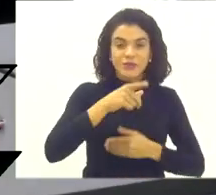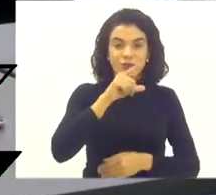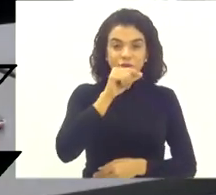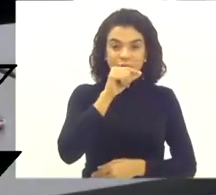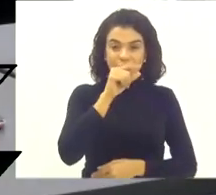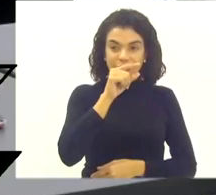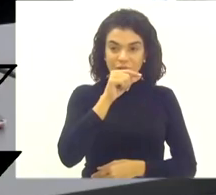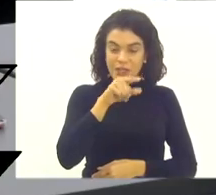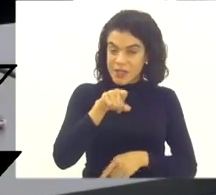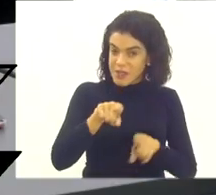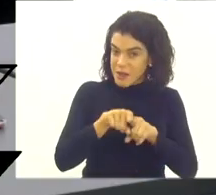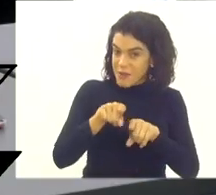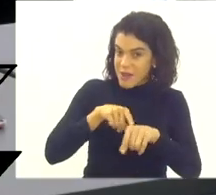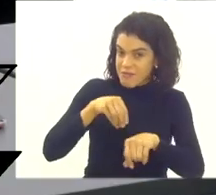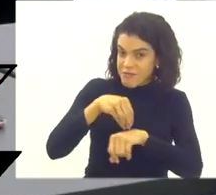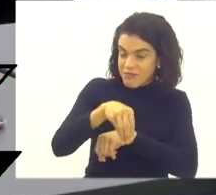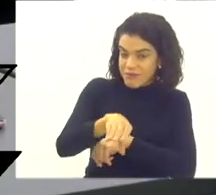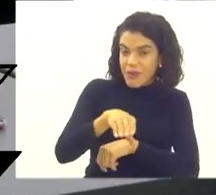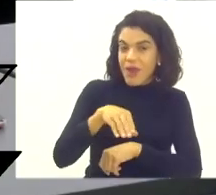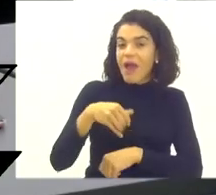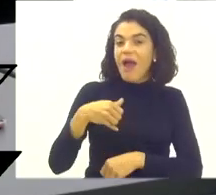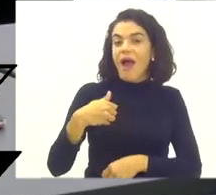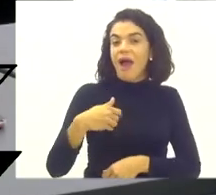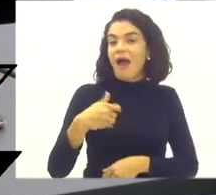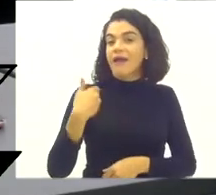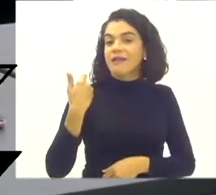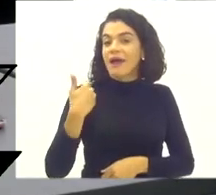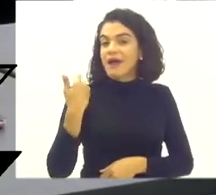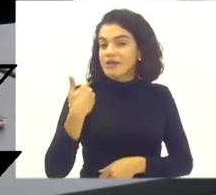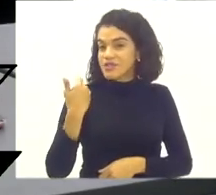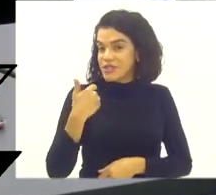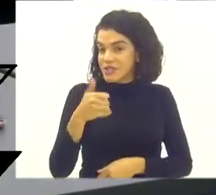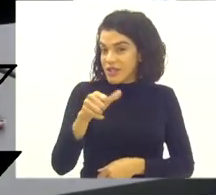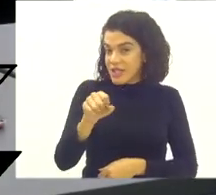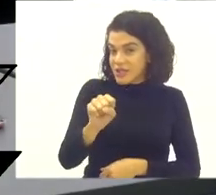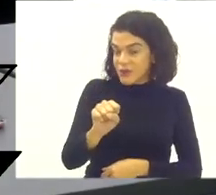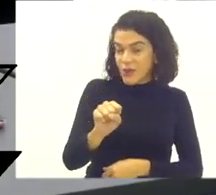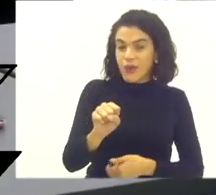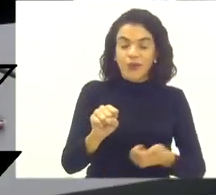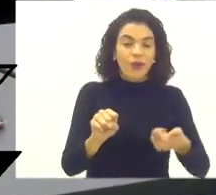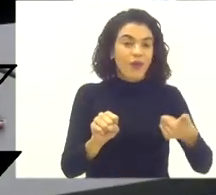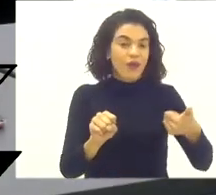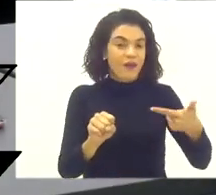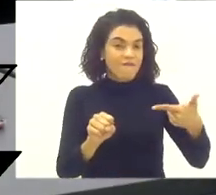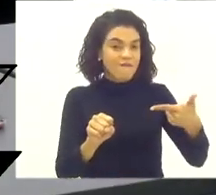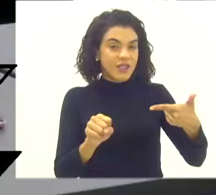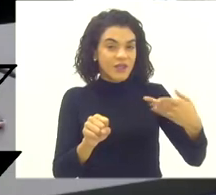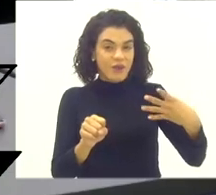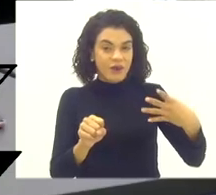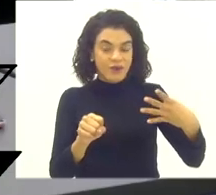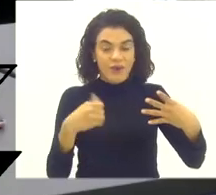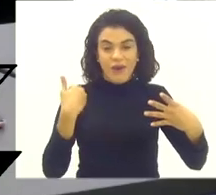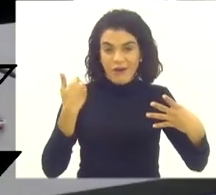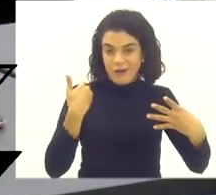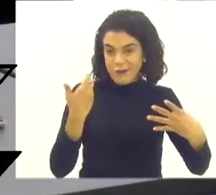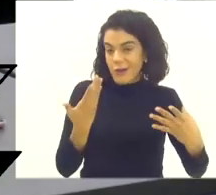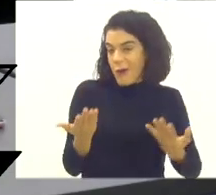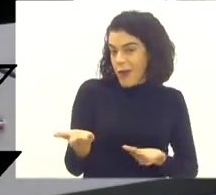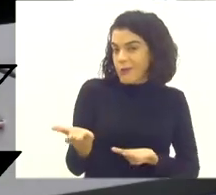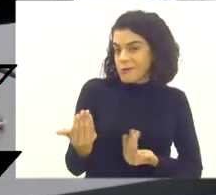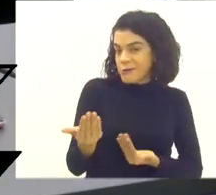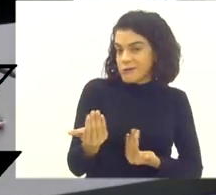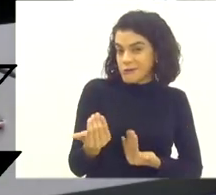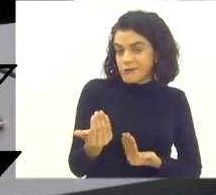e Vale lembrar o corte etário que o Twitter colocou a época de 18 a 24 anos então é um corte bem jovem